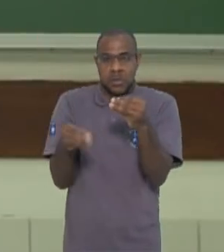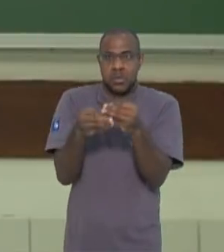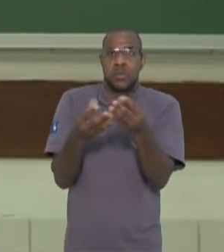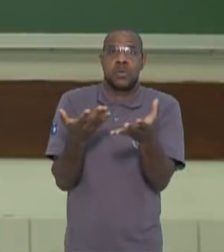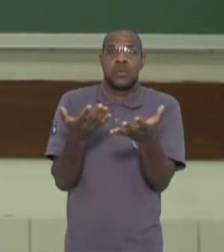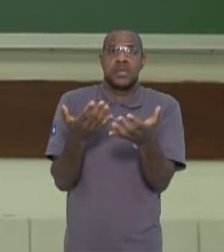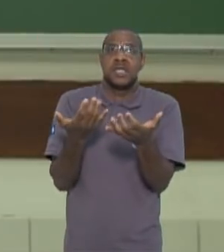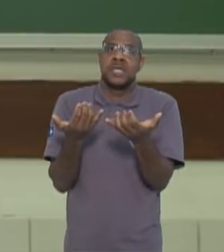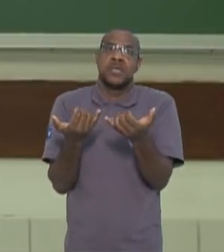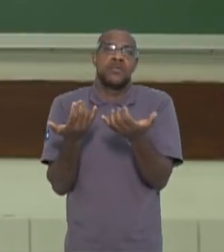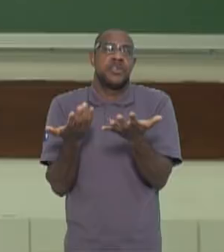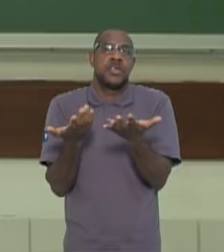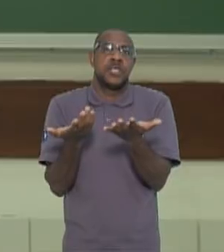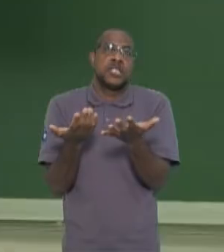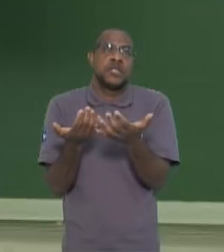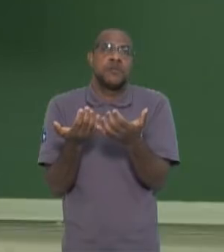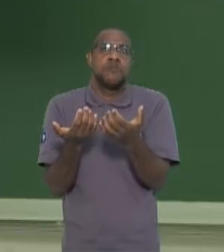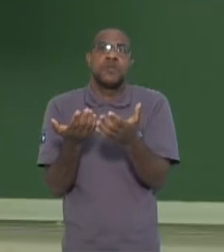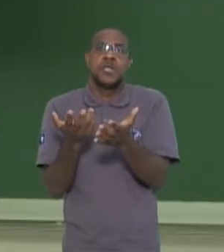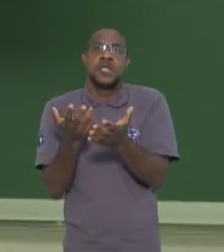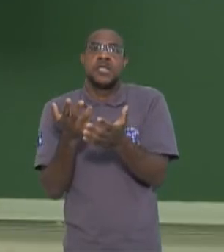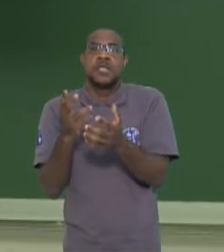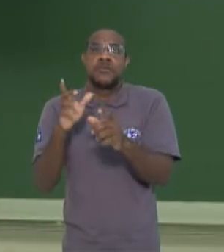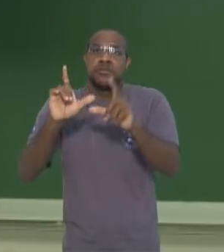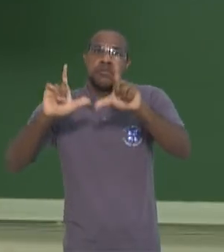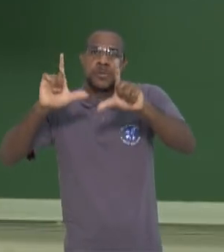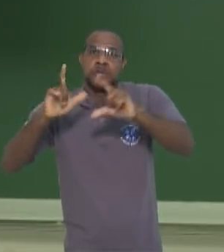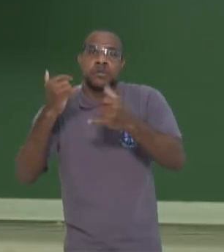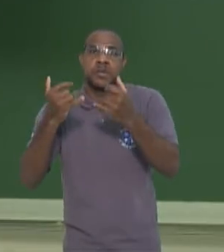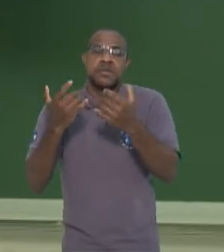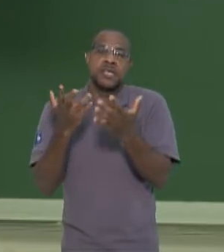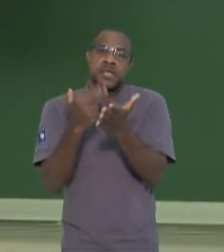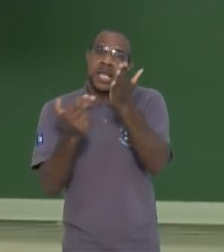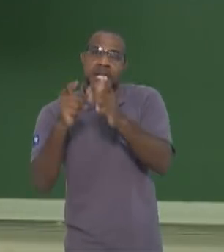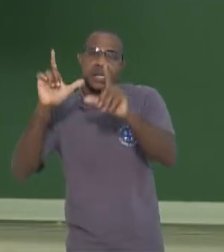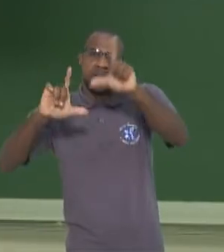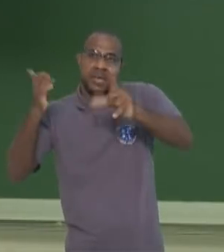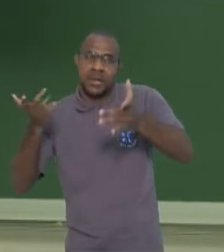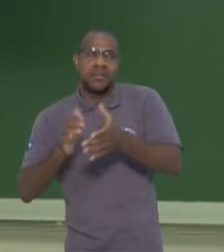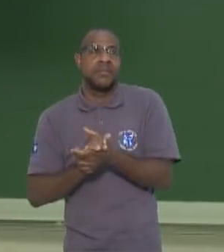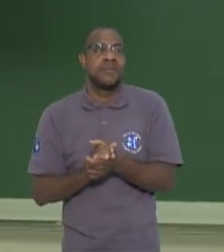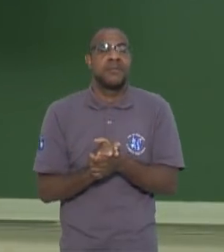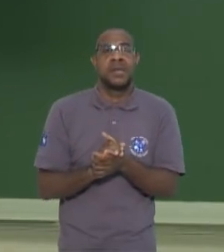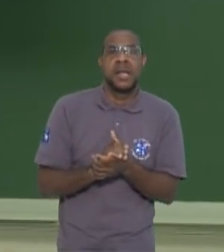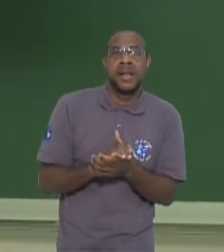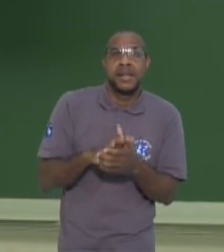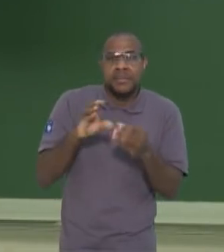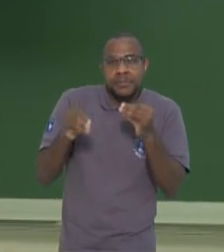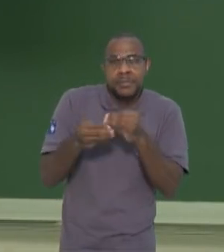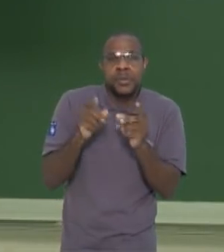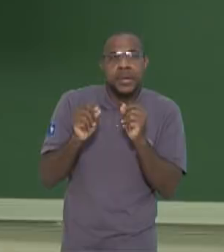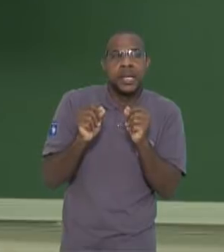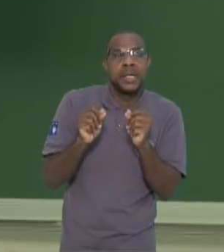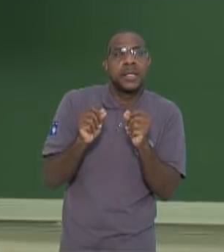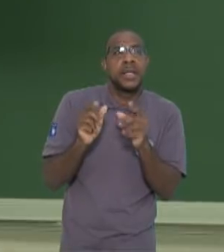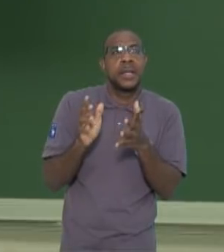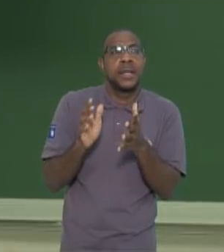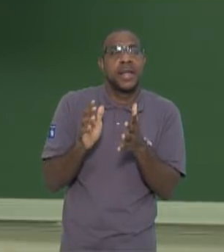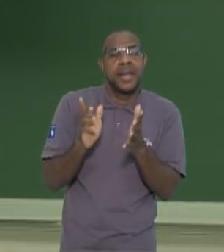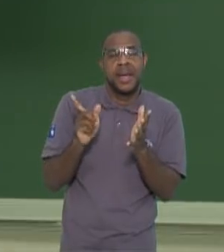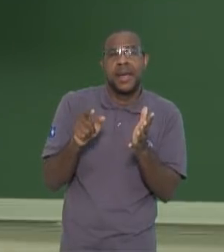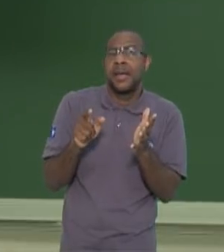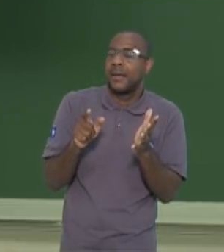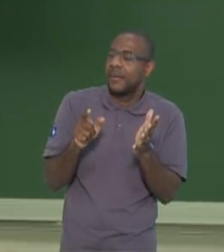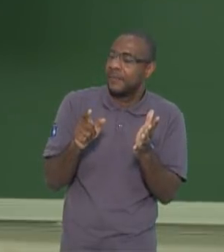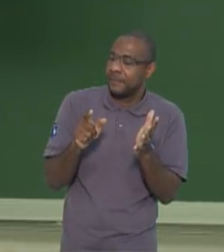urbana. Eles estão relacionados à cultura urbana, ou seja, à cultura de cidade, né? Então, eles são